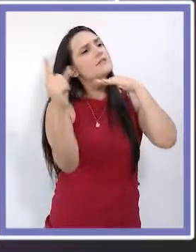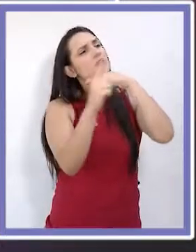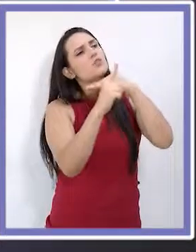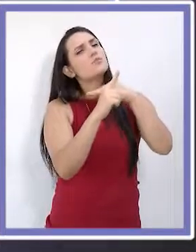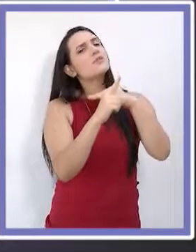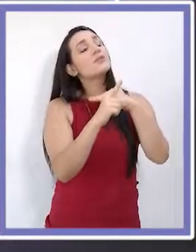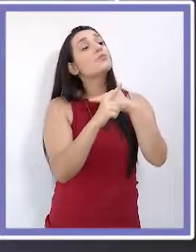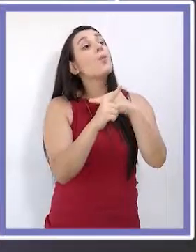famílias